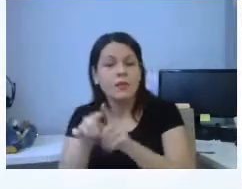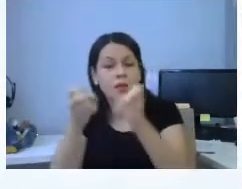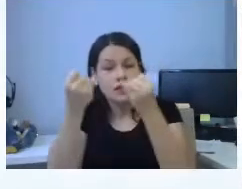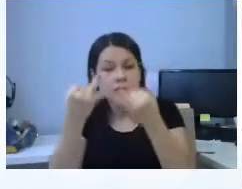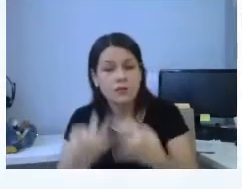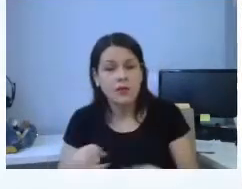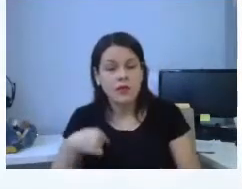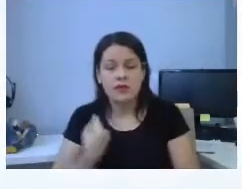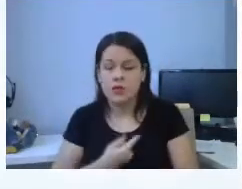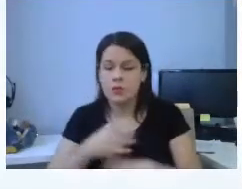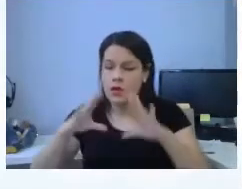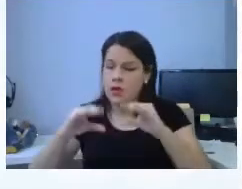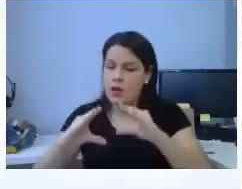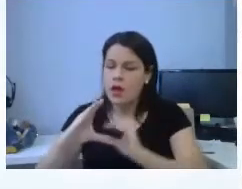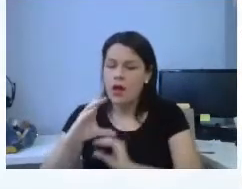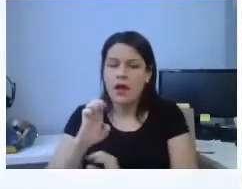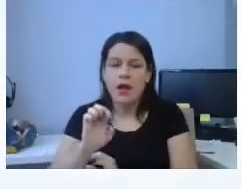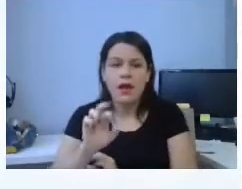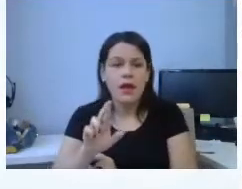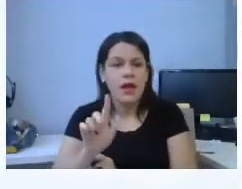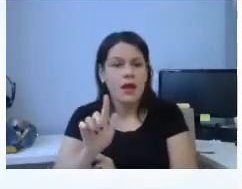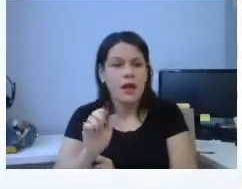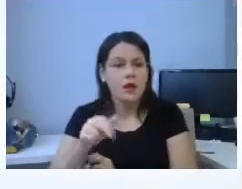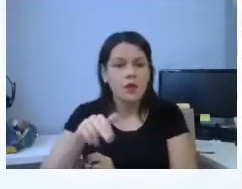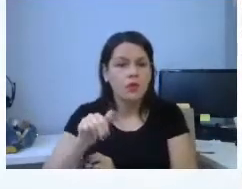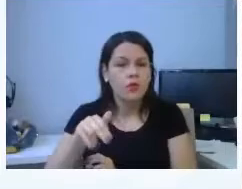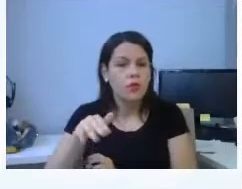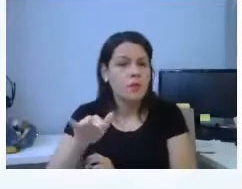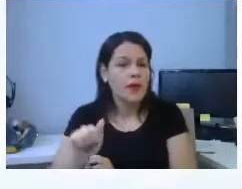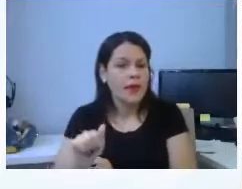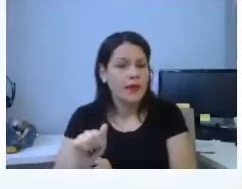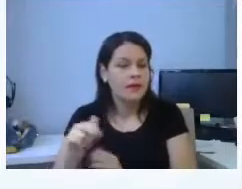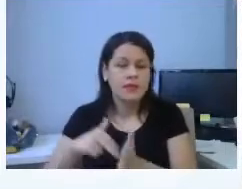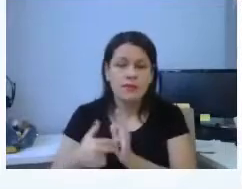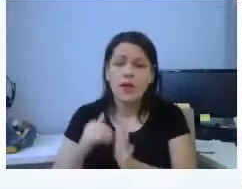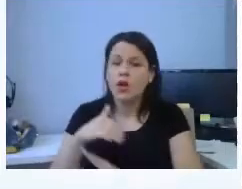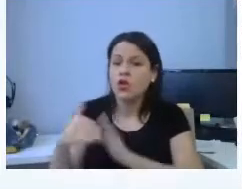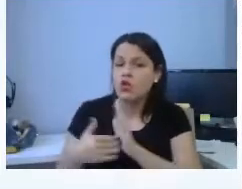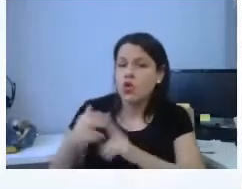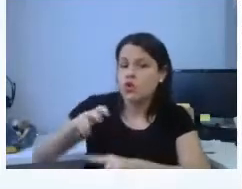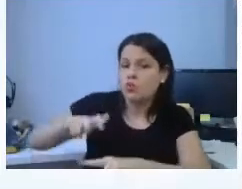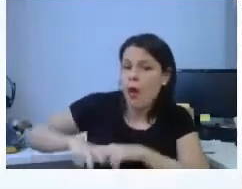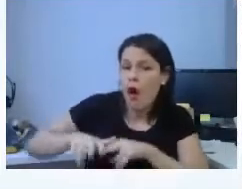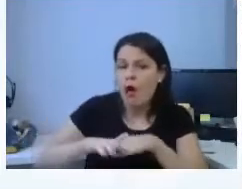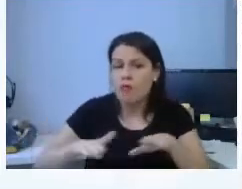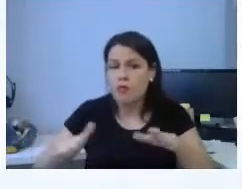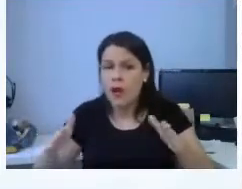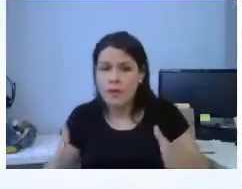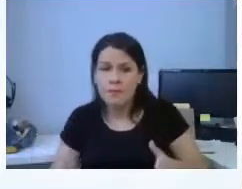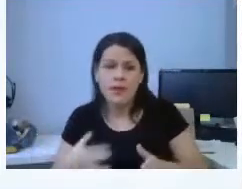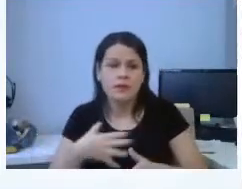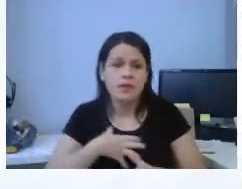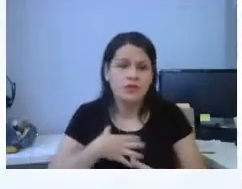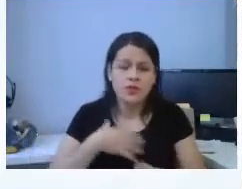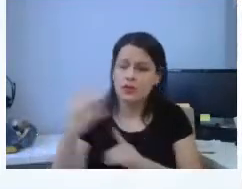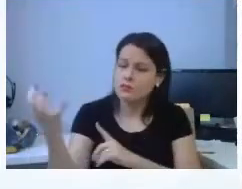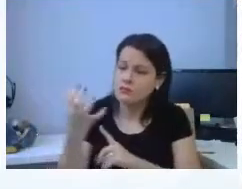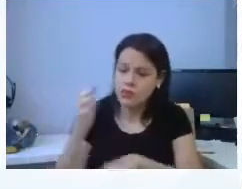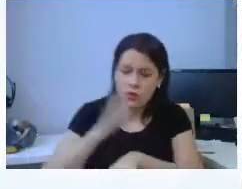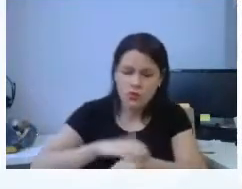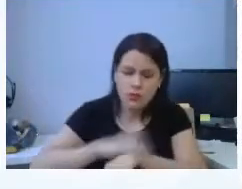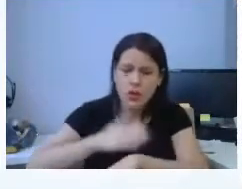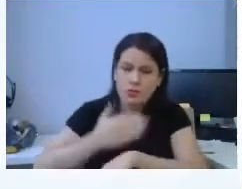da própria organização do trabalho. Quer dizer, os móveis, a maneira de trabalhar, a sobrecarga do